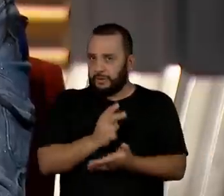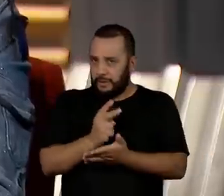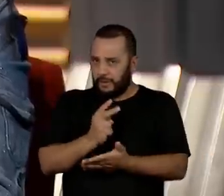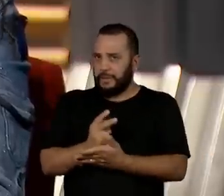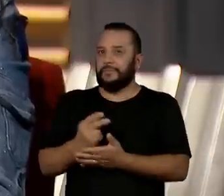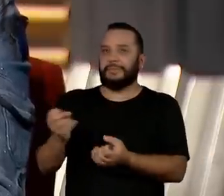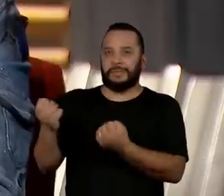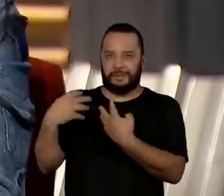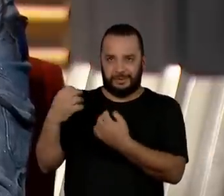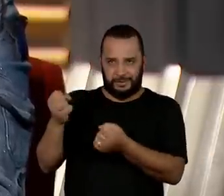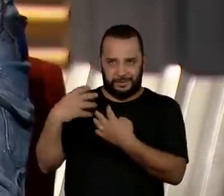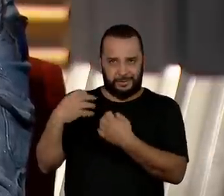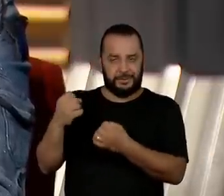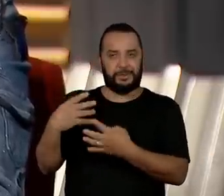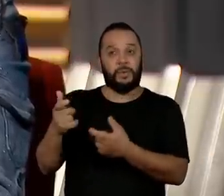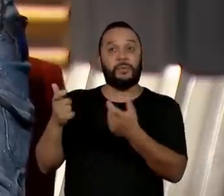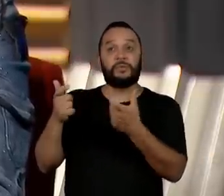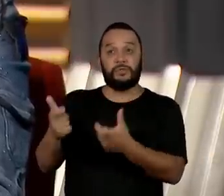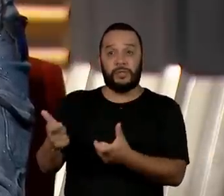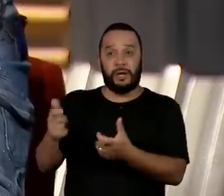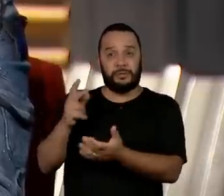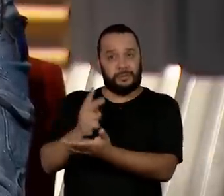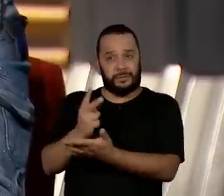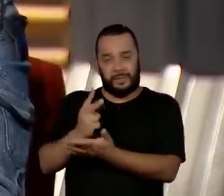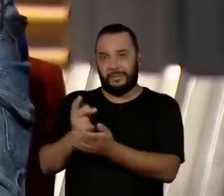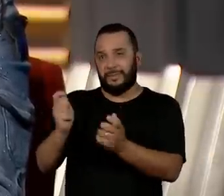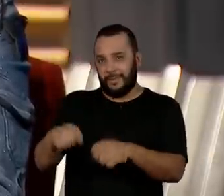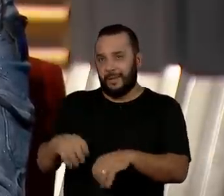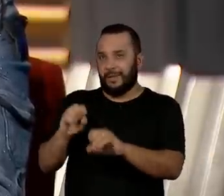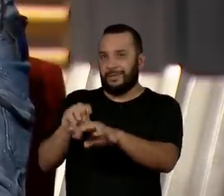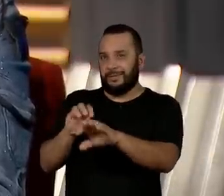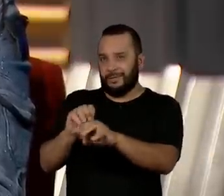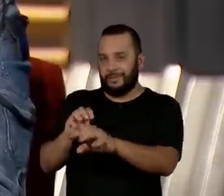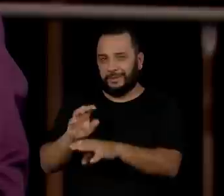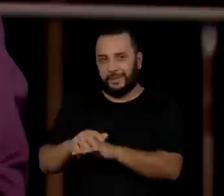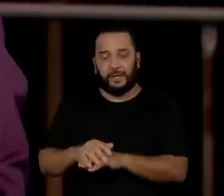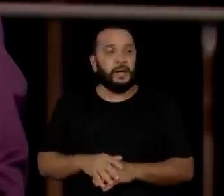sempre ensina o chato sempre pode ensinar